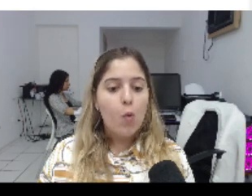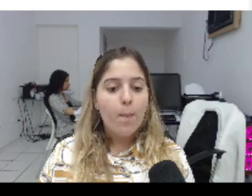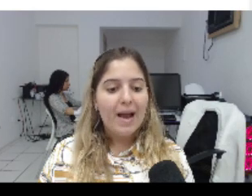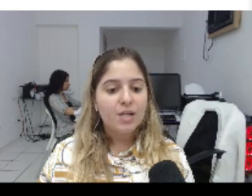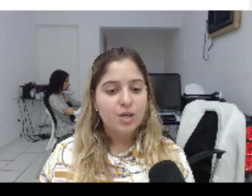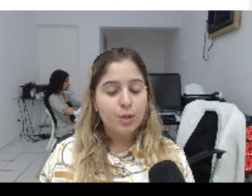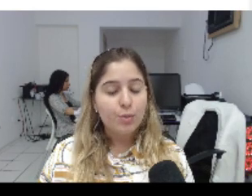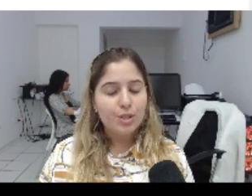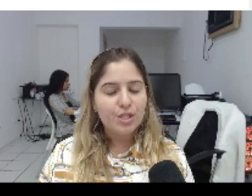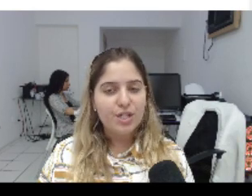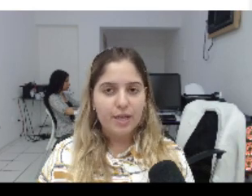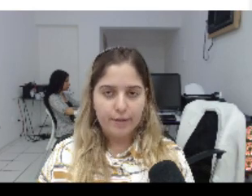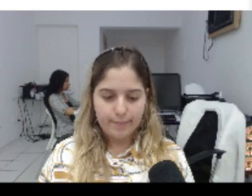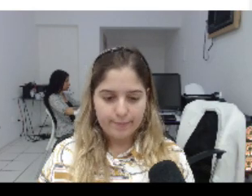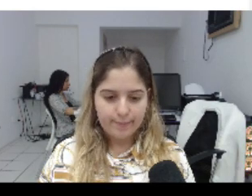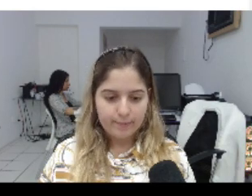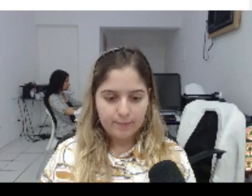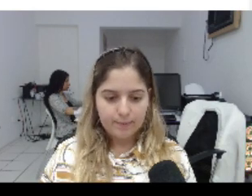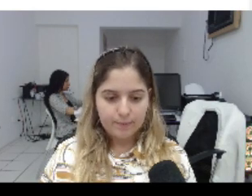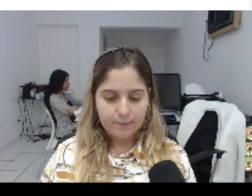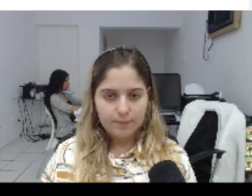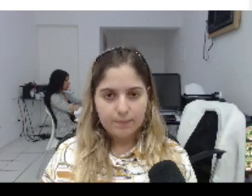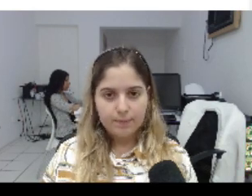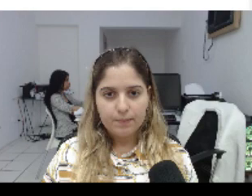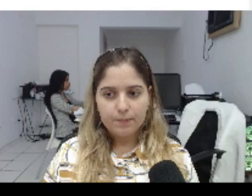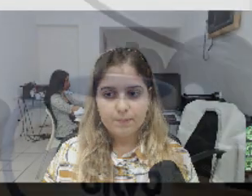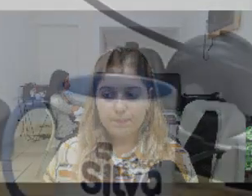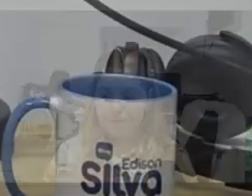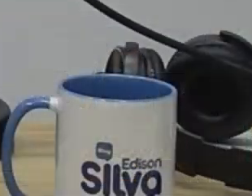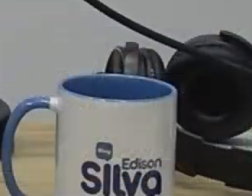fundar um partido de direita. Bom,